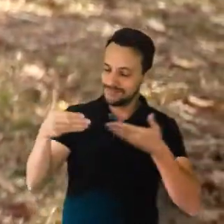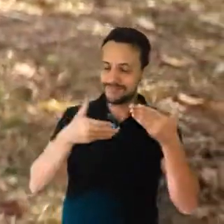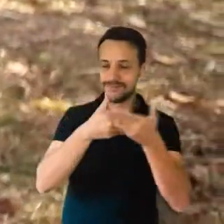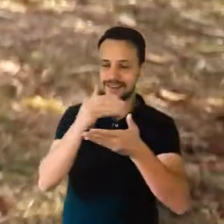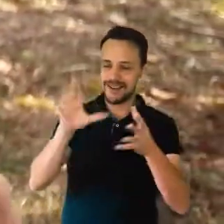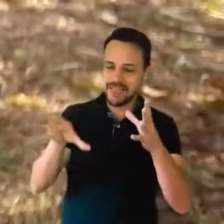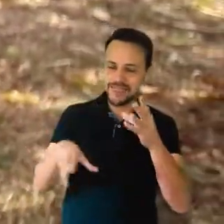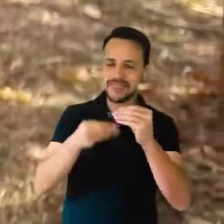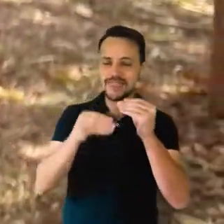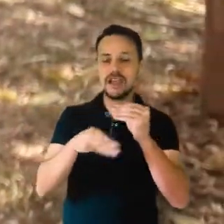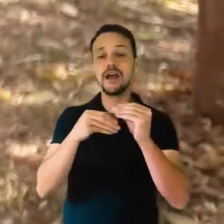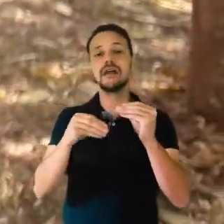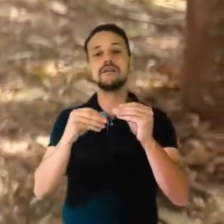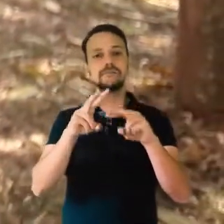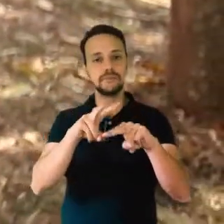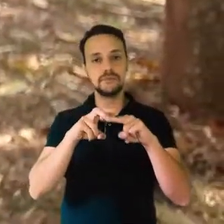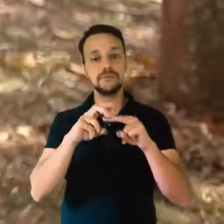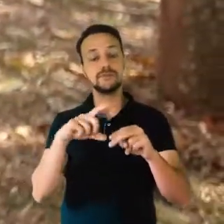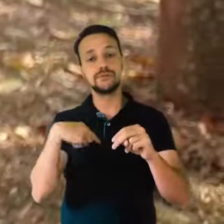isso realmente